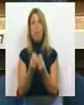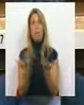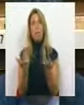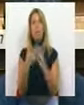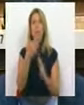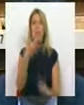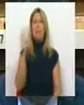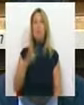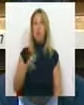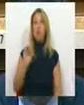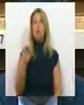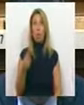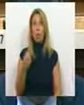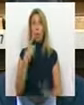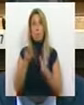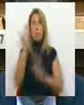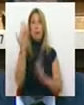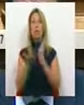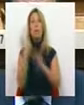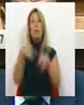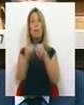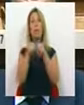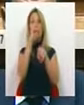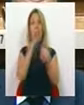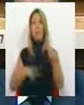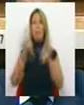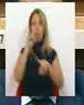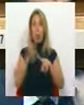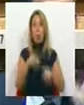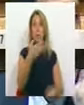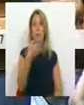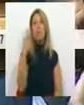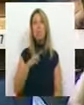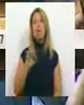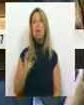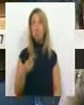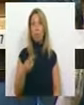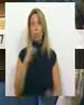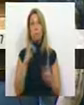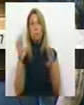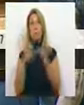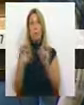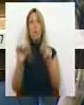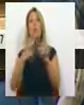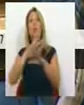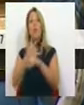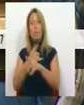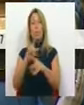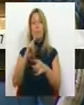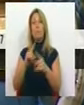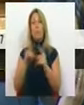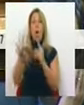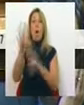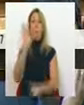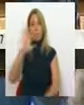senhores deputados, retirados às políticas ambientais. Um corte de 7 milhões de euros que, associados a outras opções danosas do Governo, mostram bem, e mais